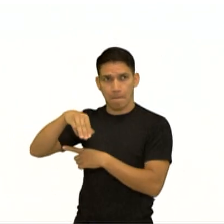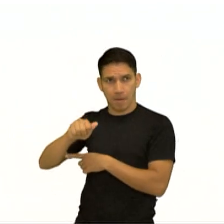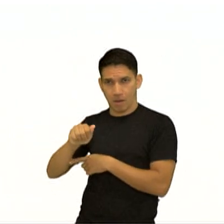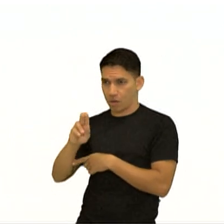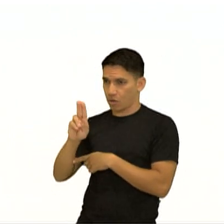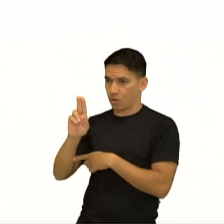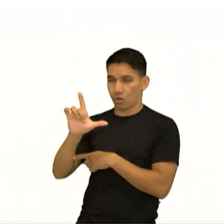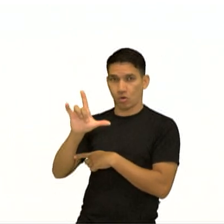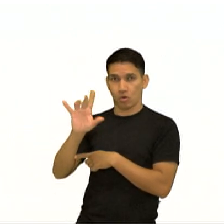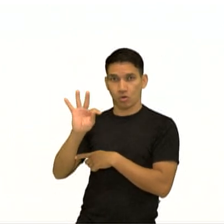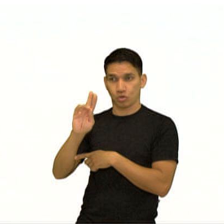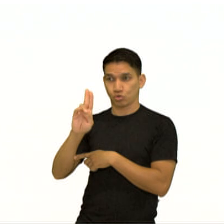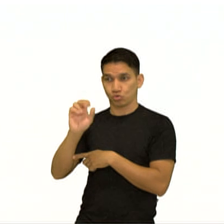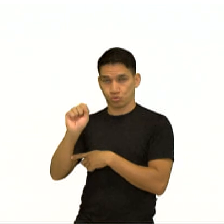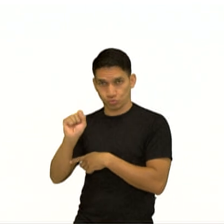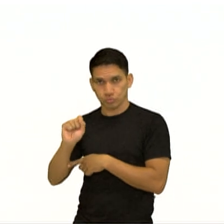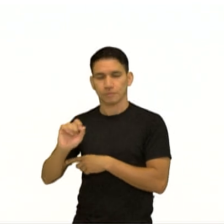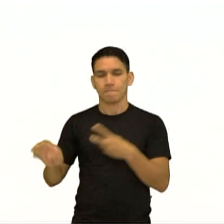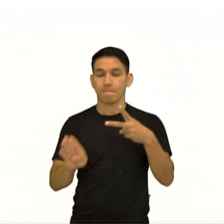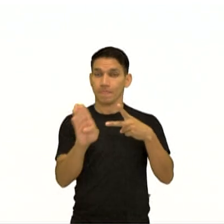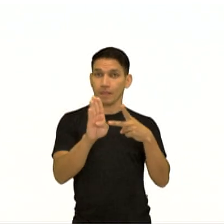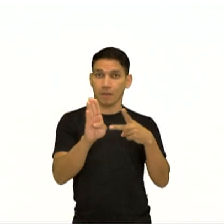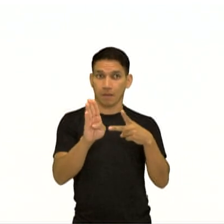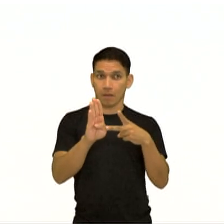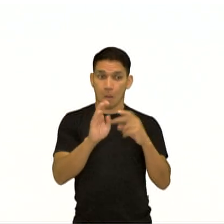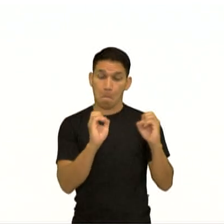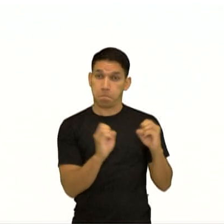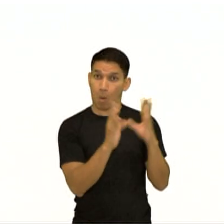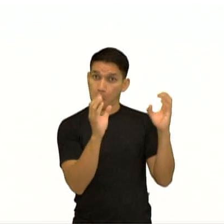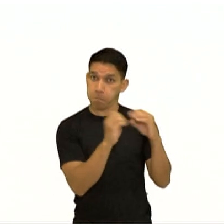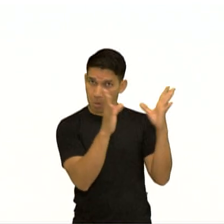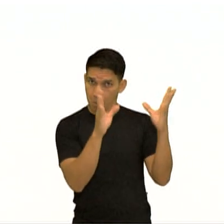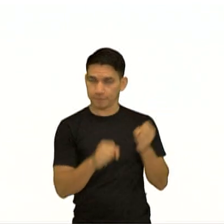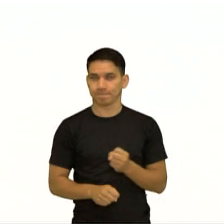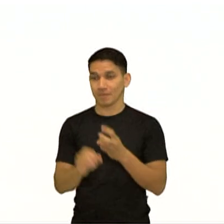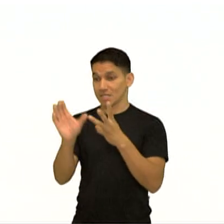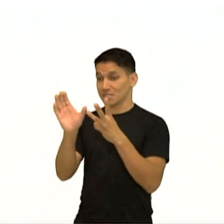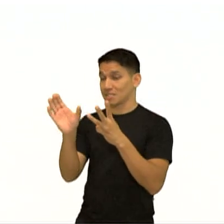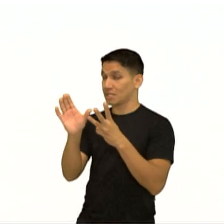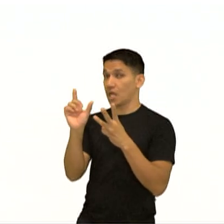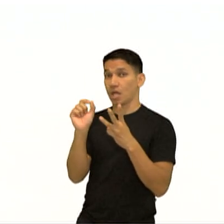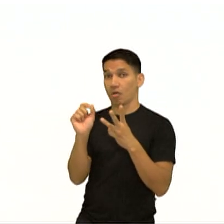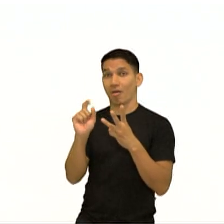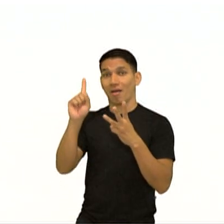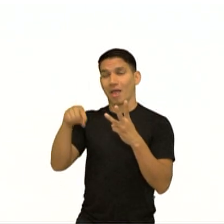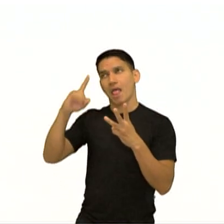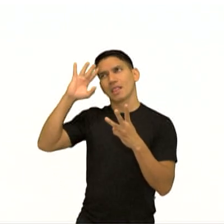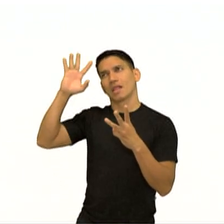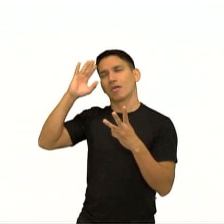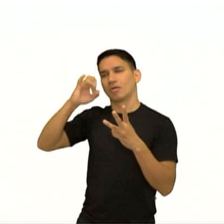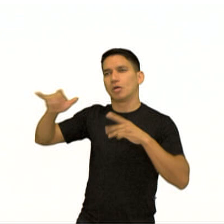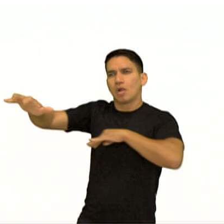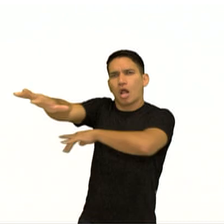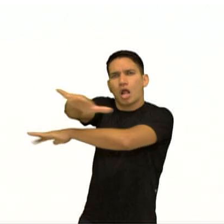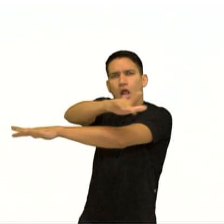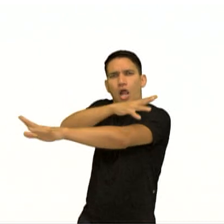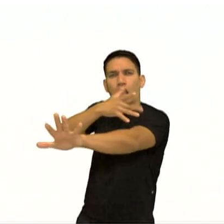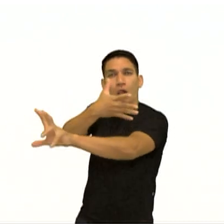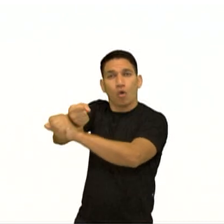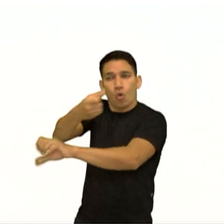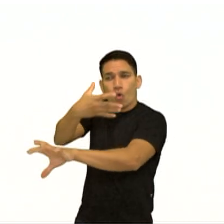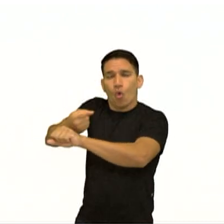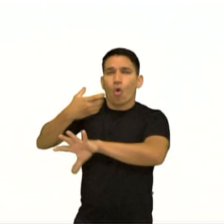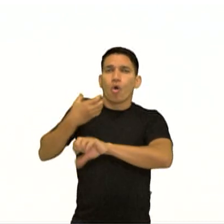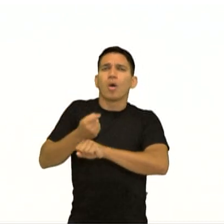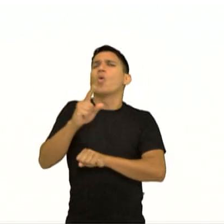Malthus. Letra B, teoria do Big Bang. Ou ainda a letra C, teoria da nebulosa solar. Qual